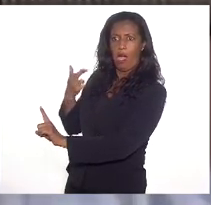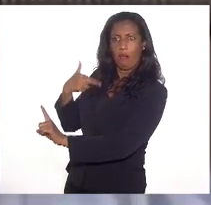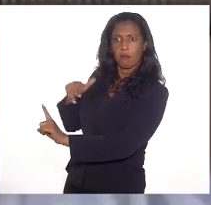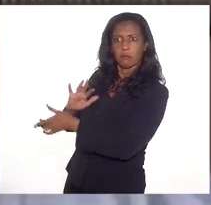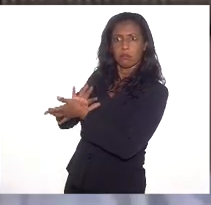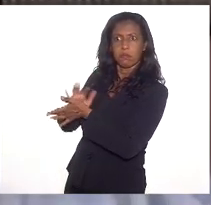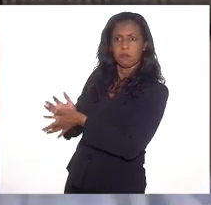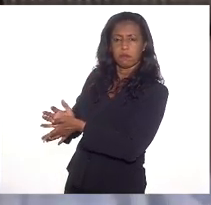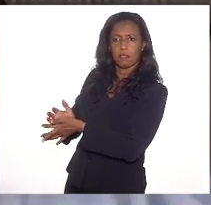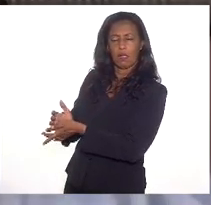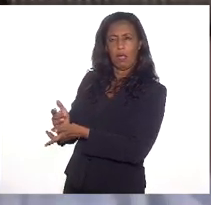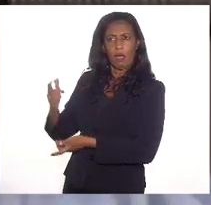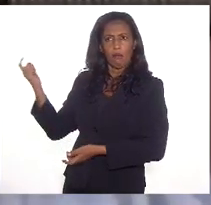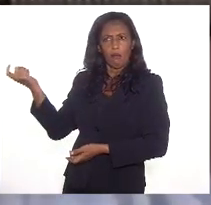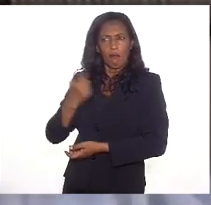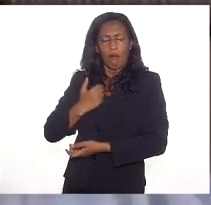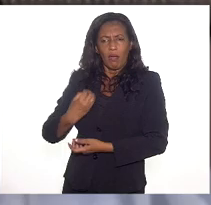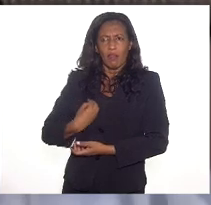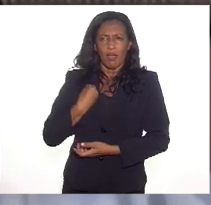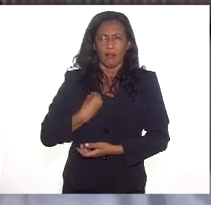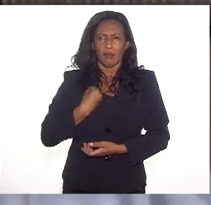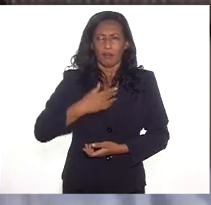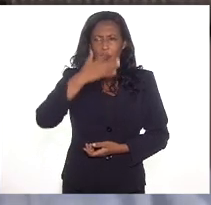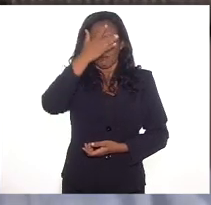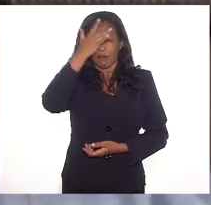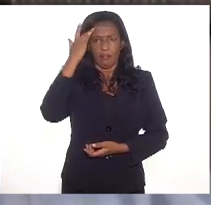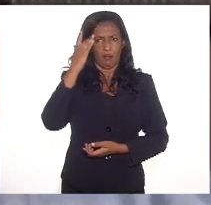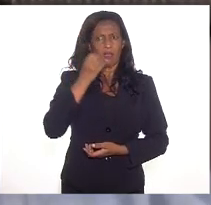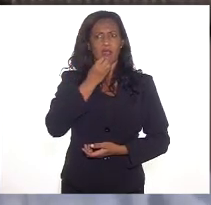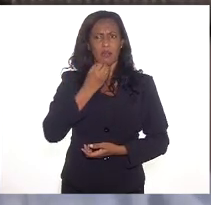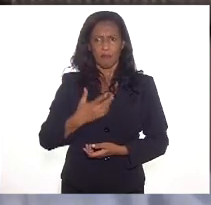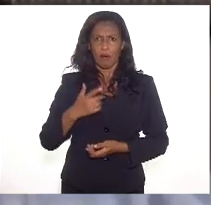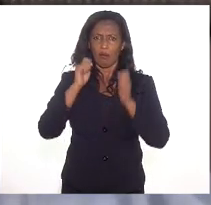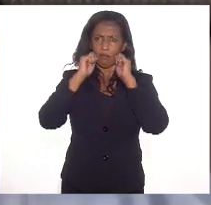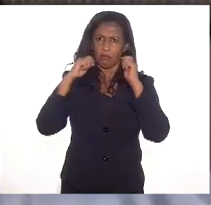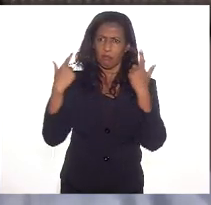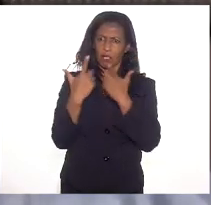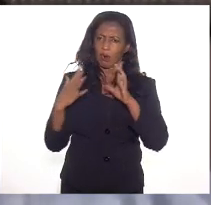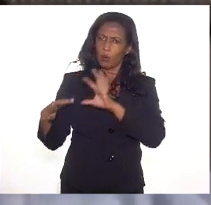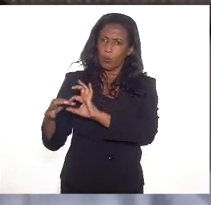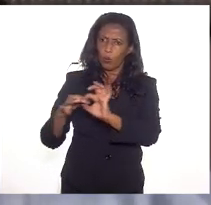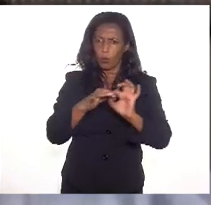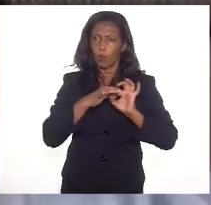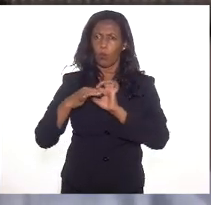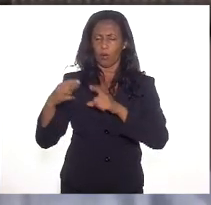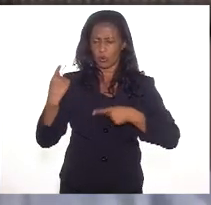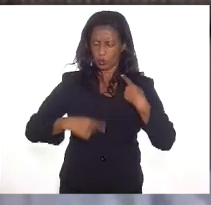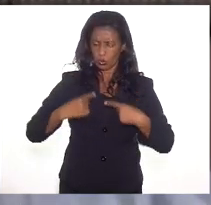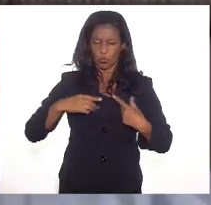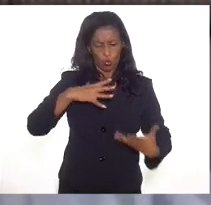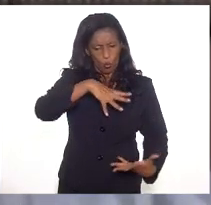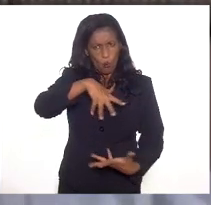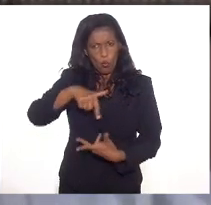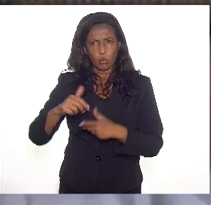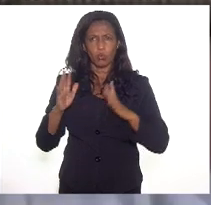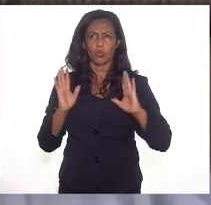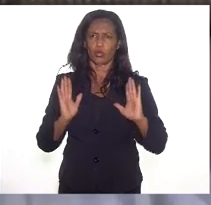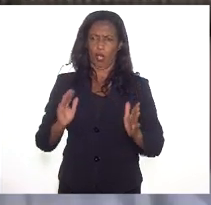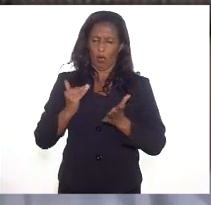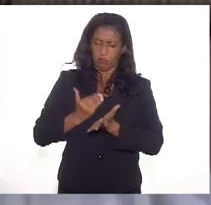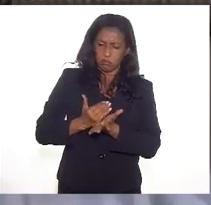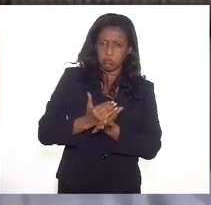impacta diretamente na vida das pessoas. Né? E que bom que o parlamento se junta a uma discussão que o mundo vem fazendo a